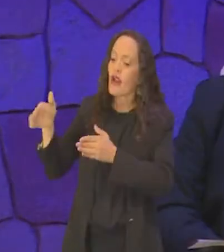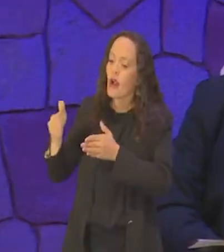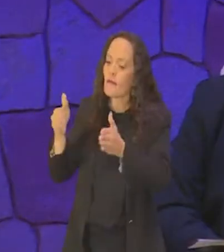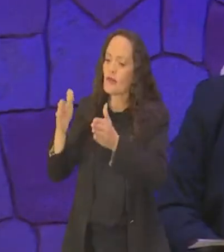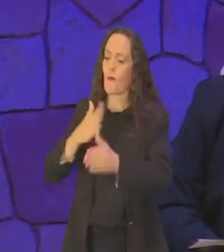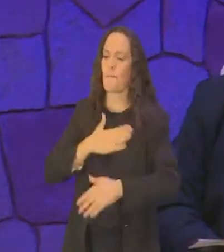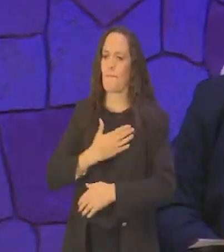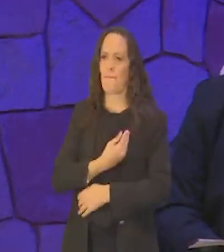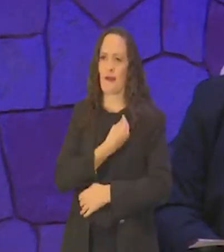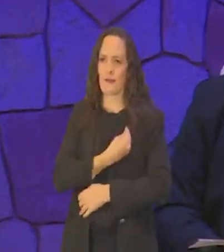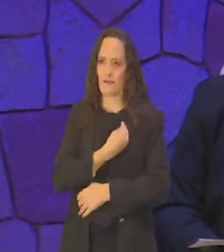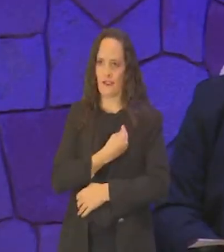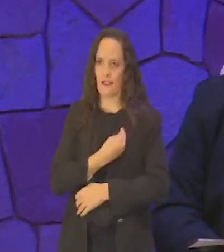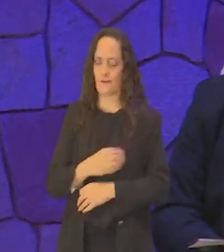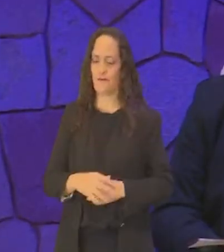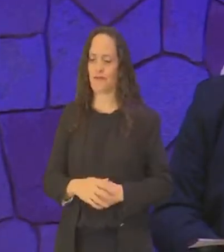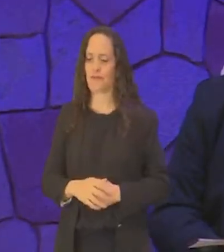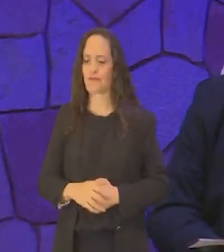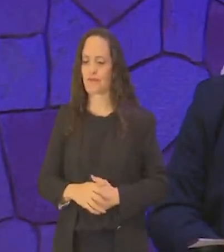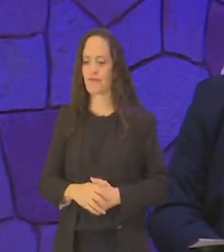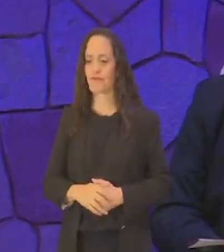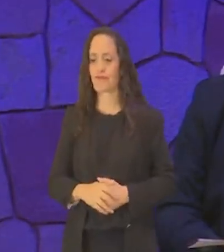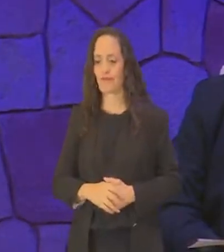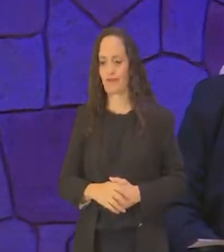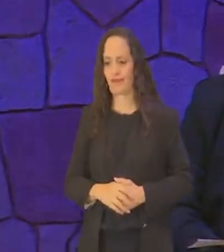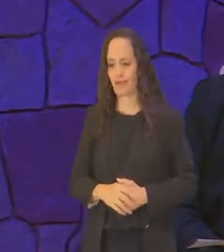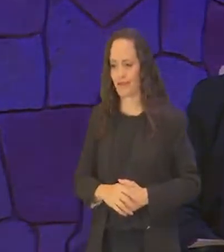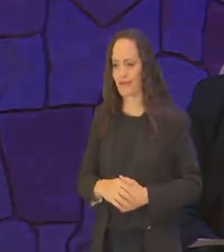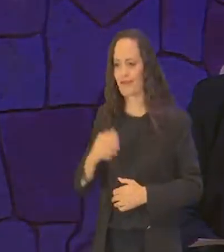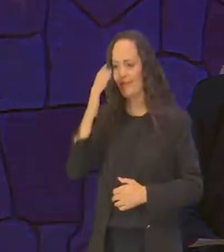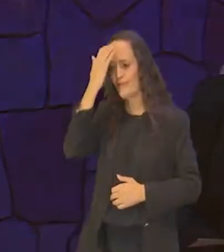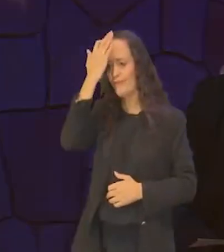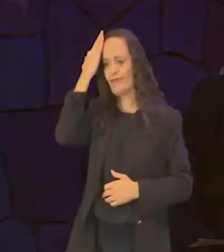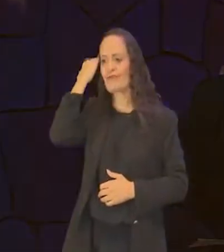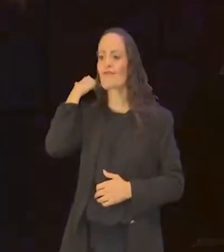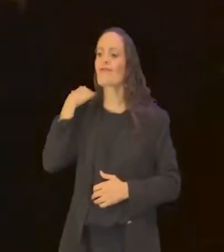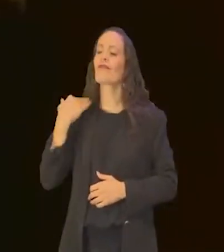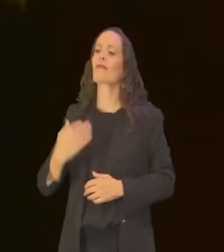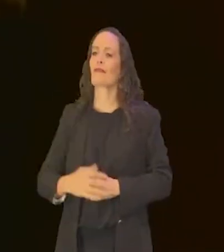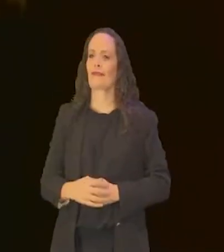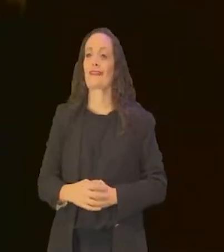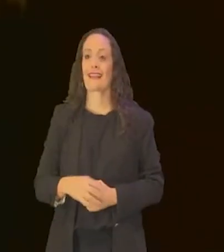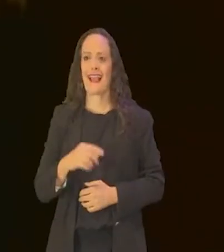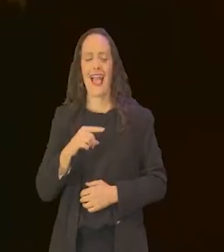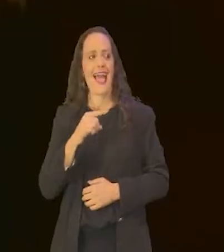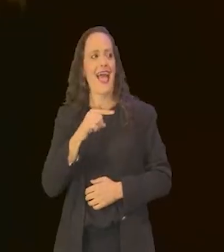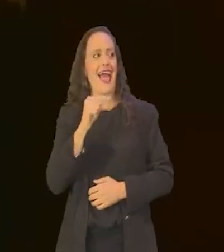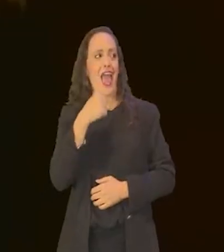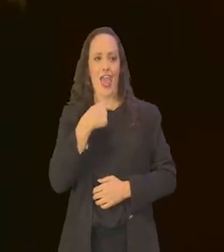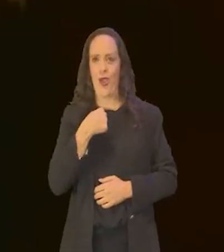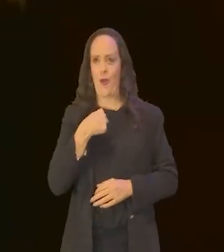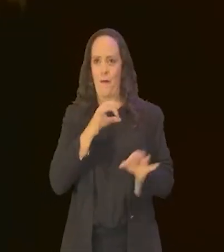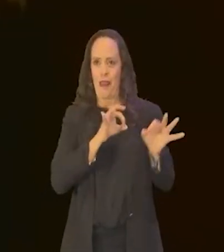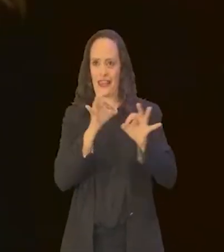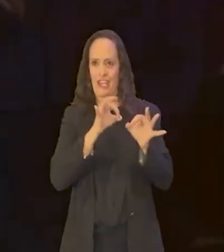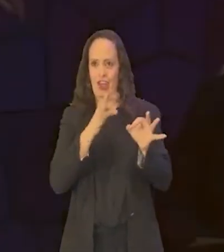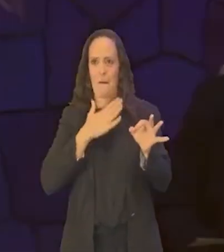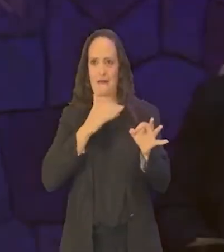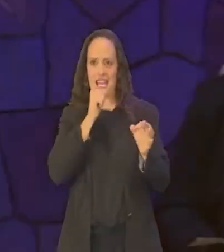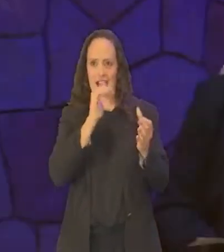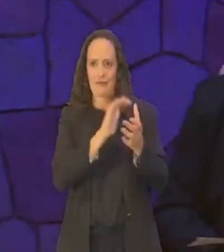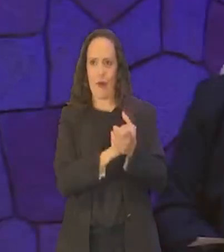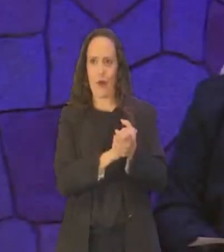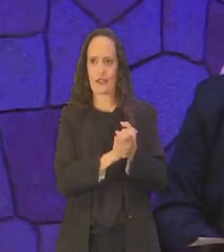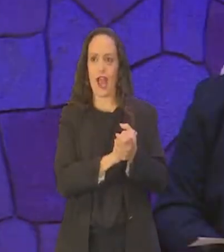nossas vidas. E para fechar a ilustração, eu casei 7 anos antes do que eu tinha projetado.